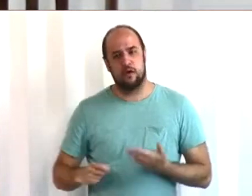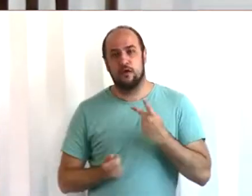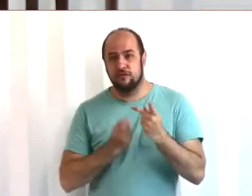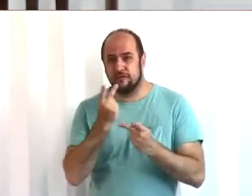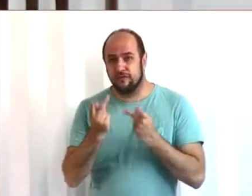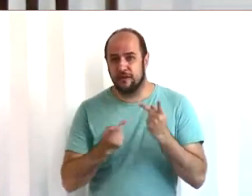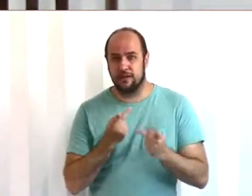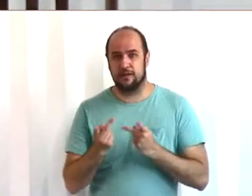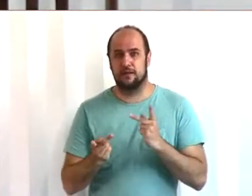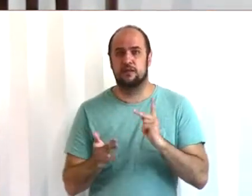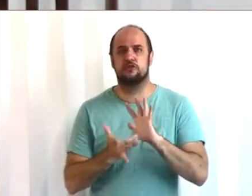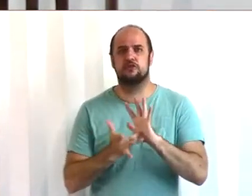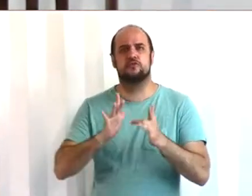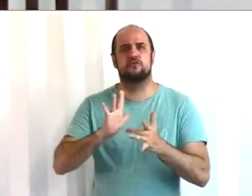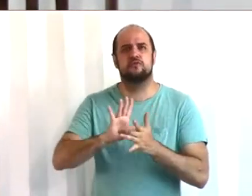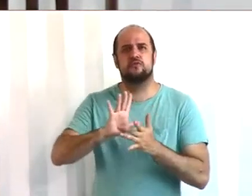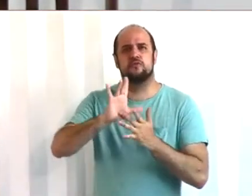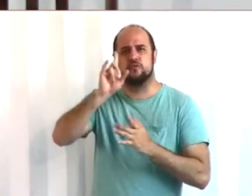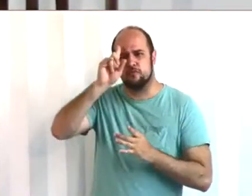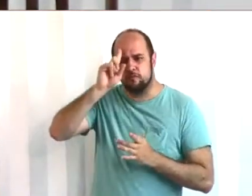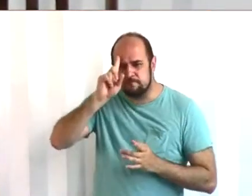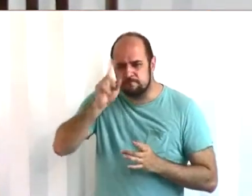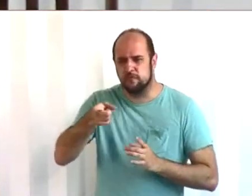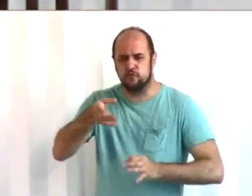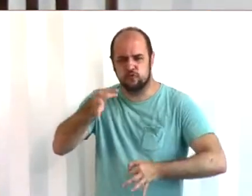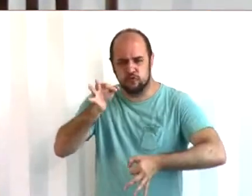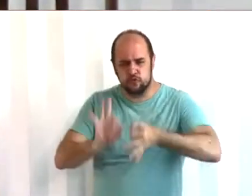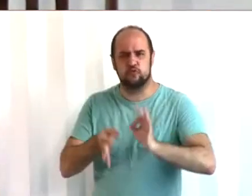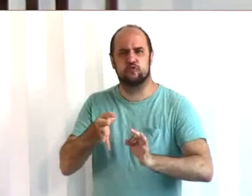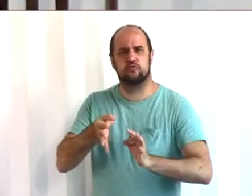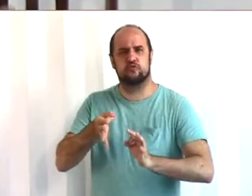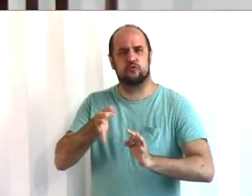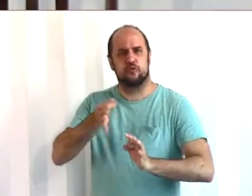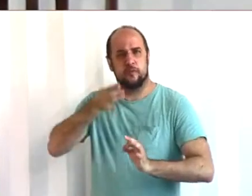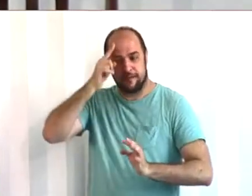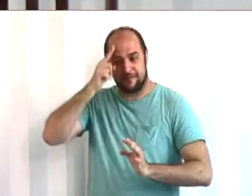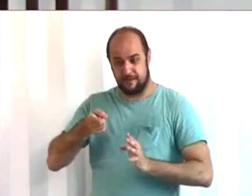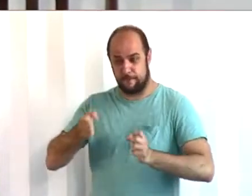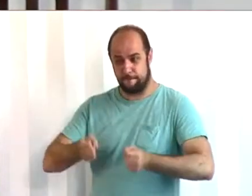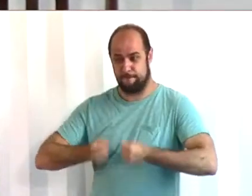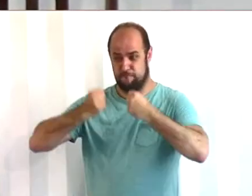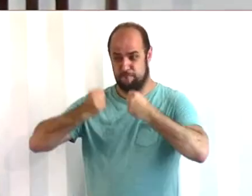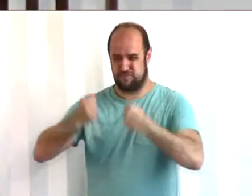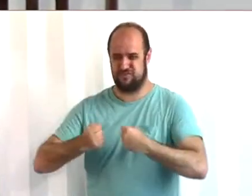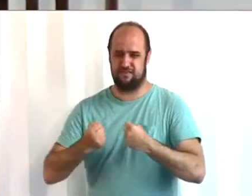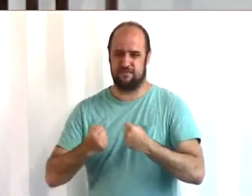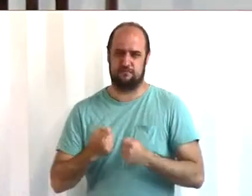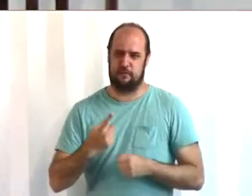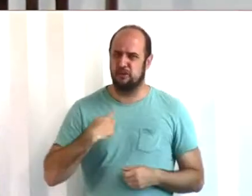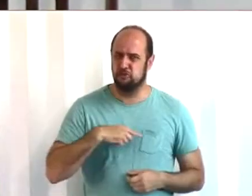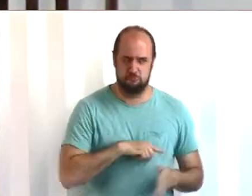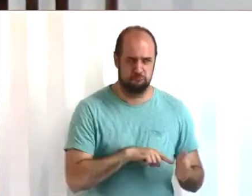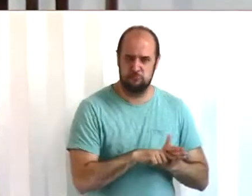foi designado justo, designado com poder. O não procurado por nós, vou me